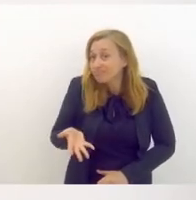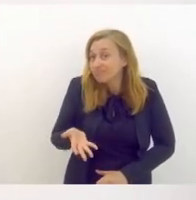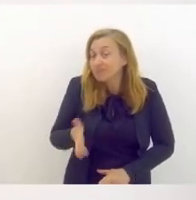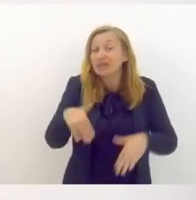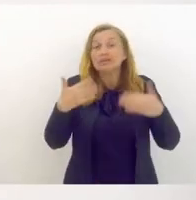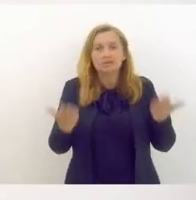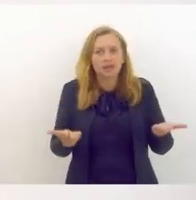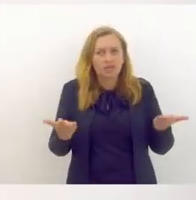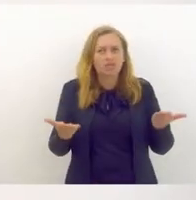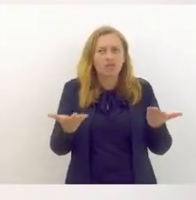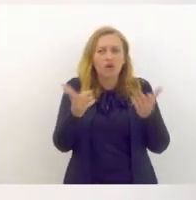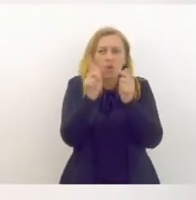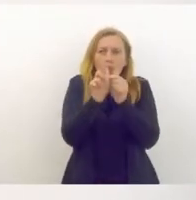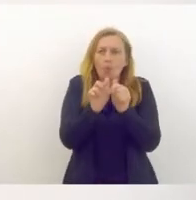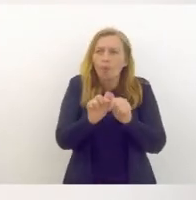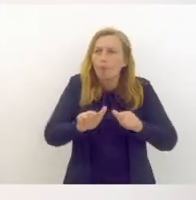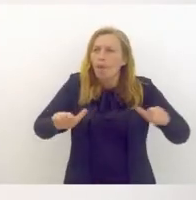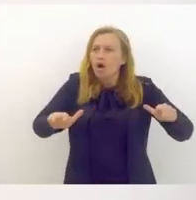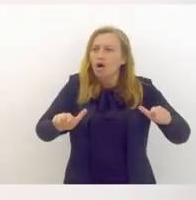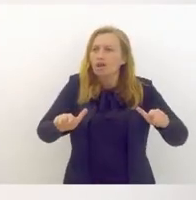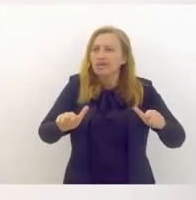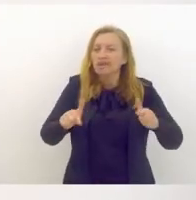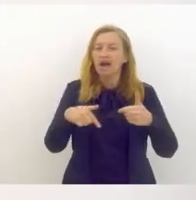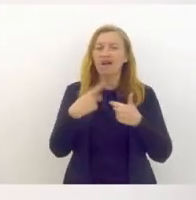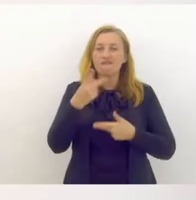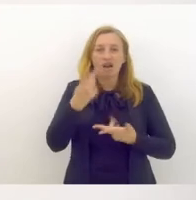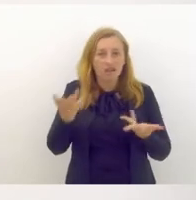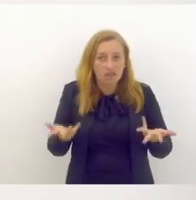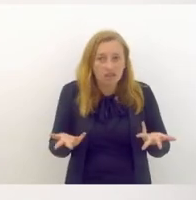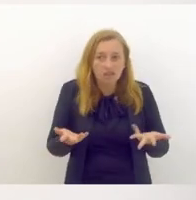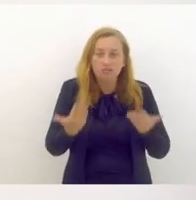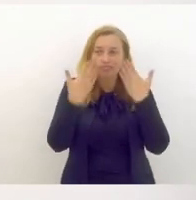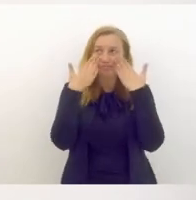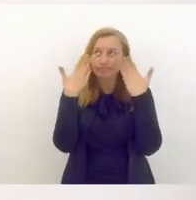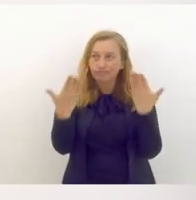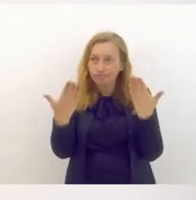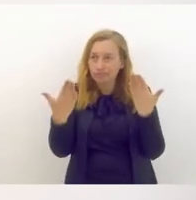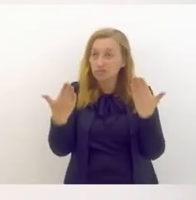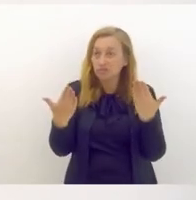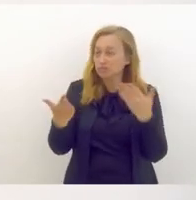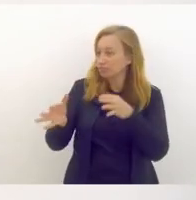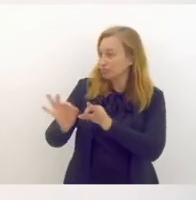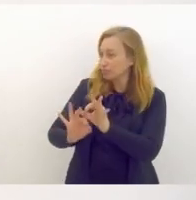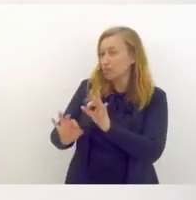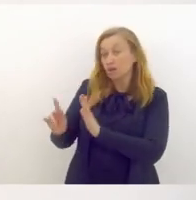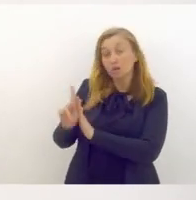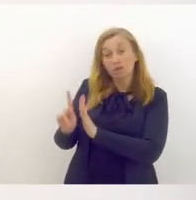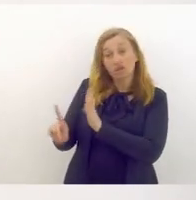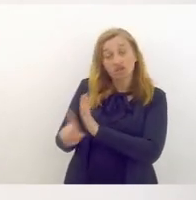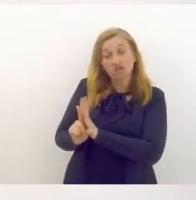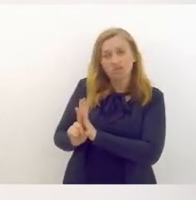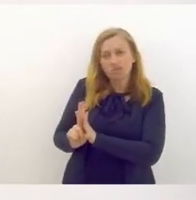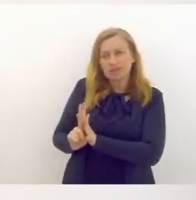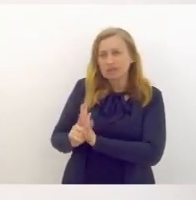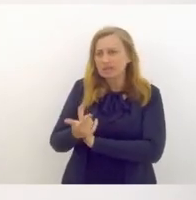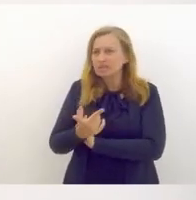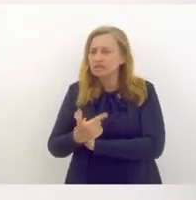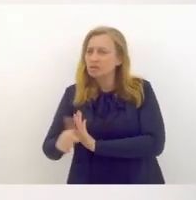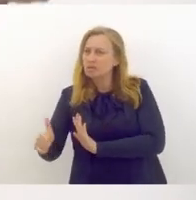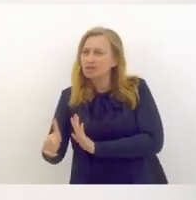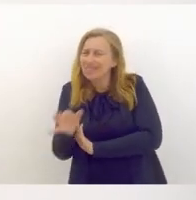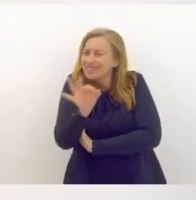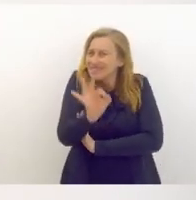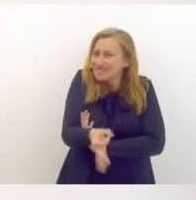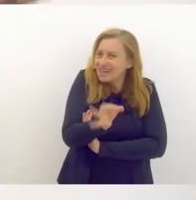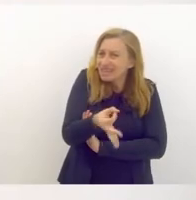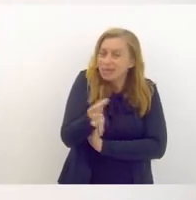Então, fica muito vazio o discurso quando se apresenta esse projeto de lei sem apresentar